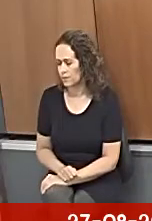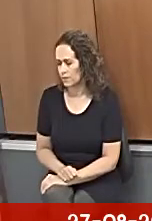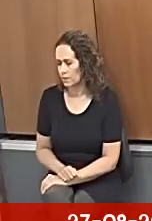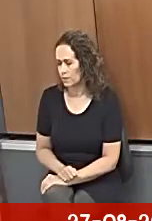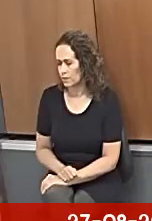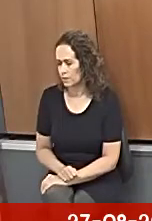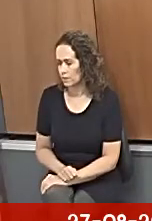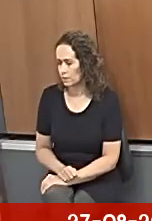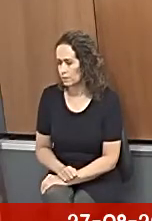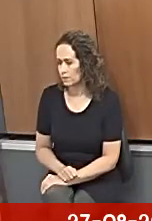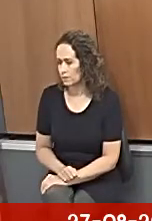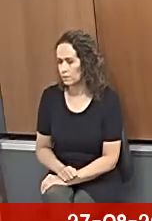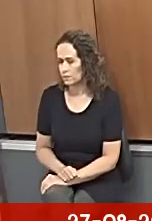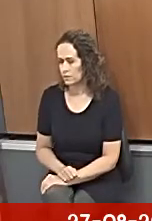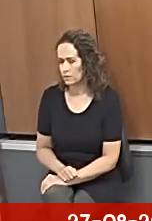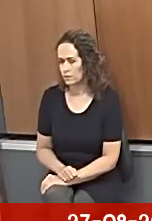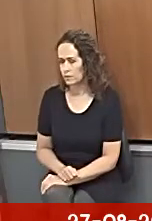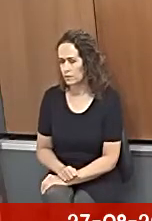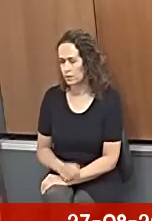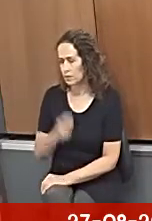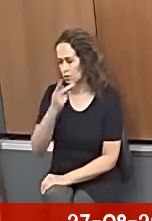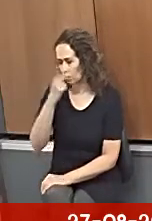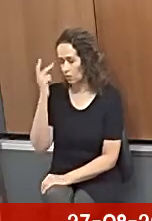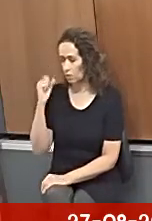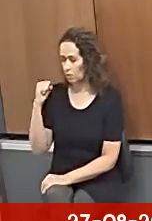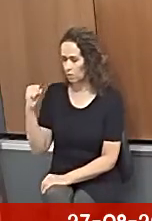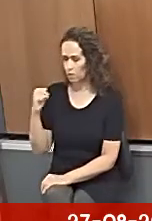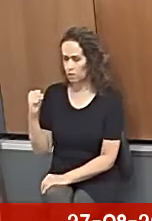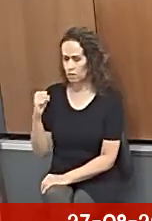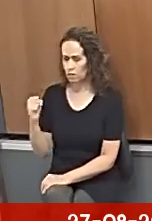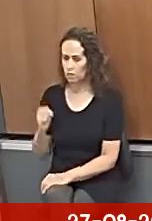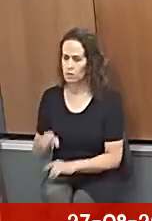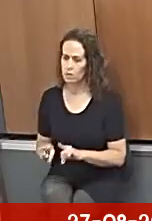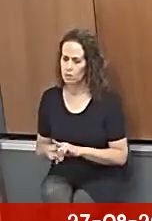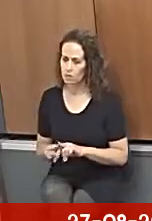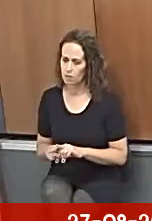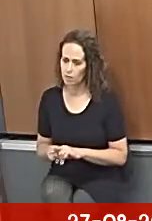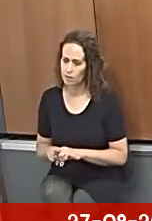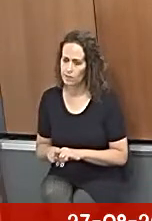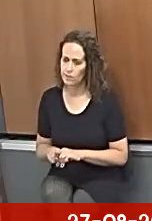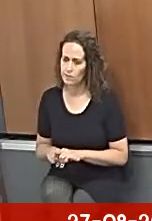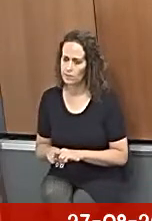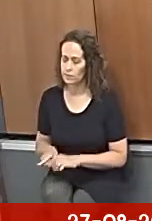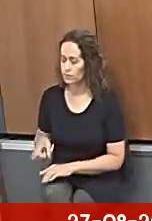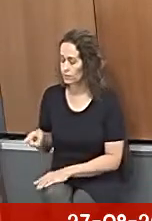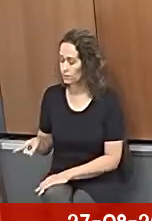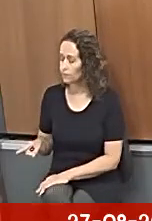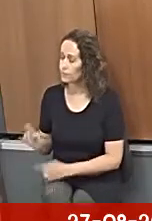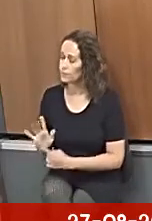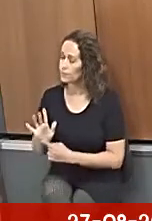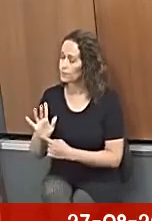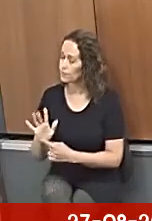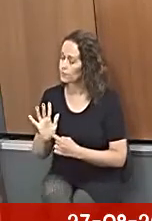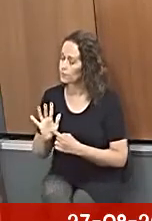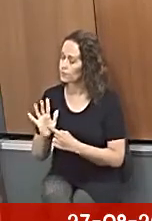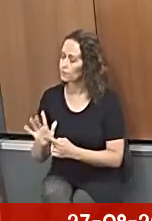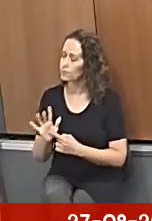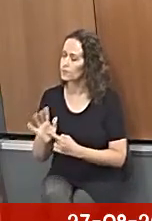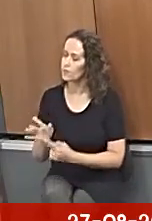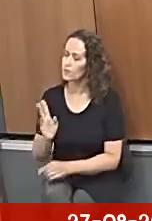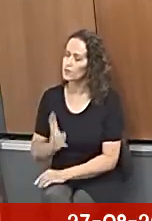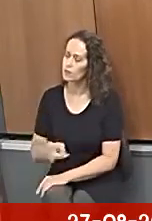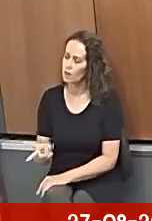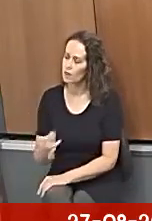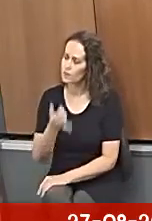do torcedor eros a minas arena sempre destaca que sente muitíssimo né pelo